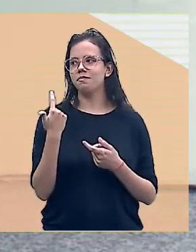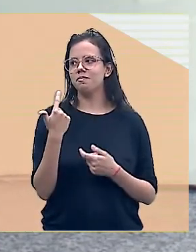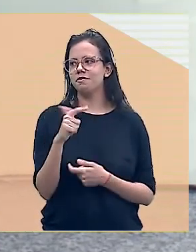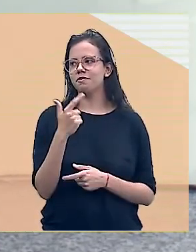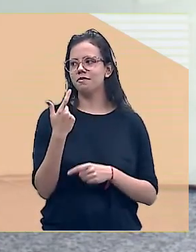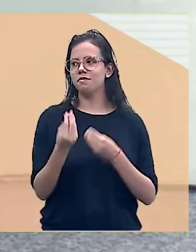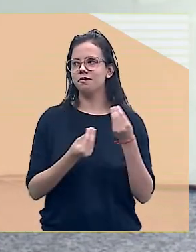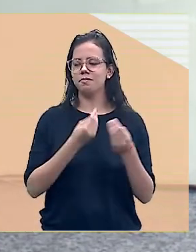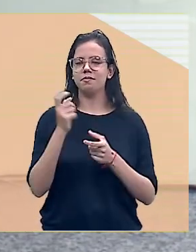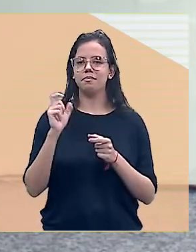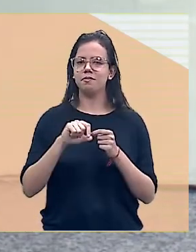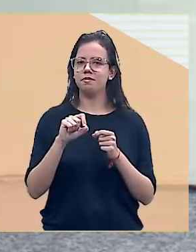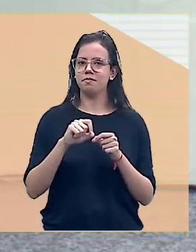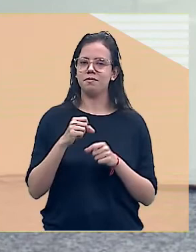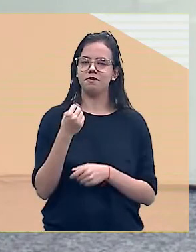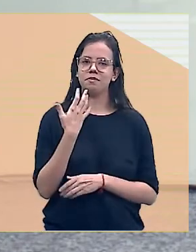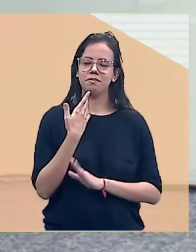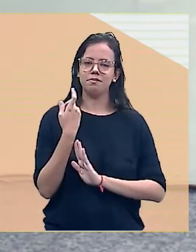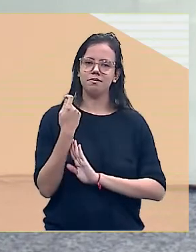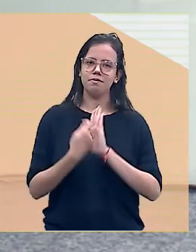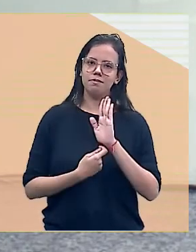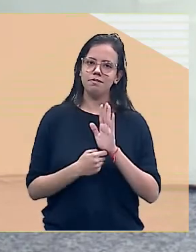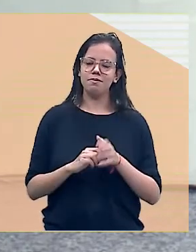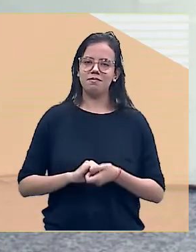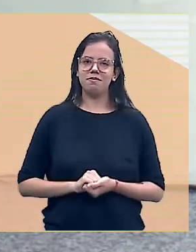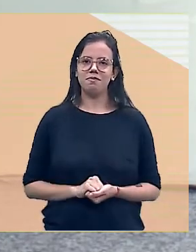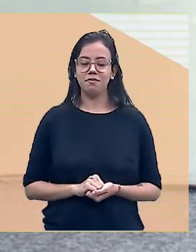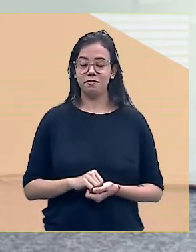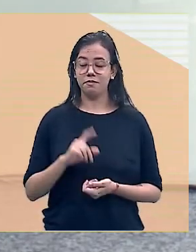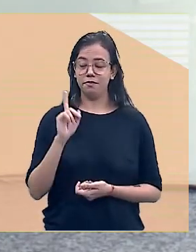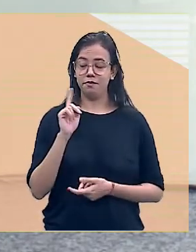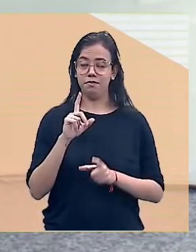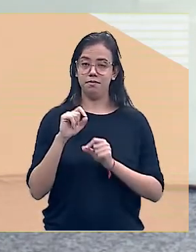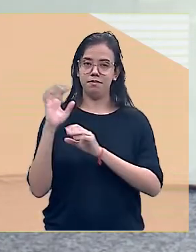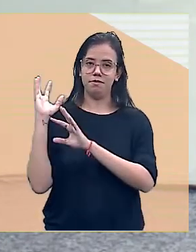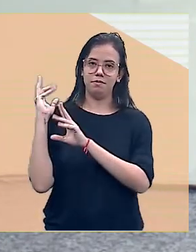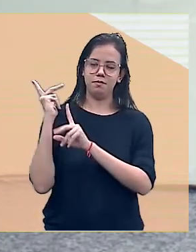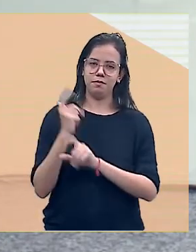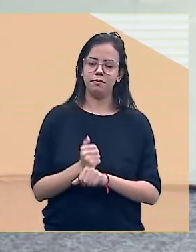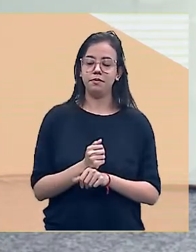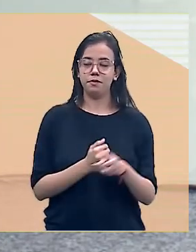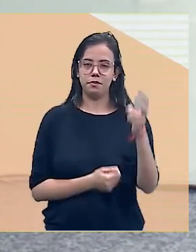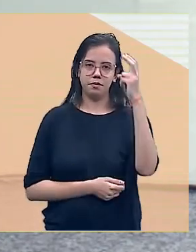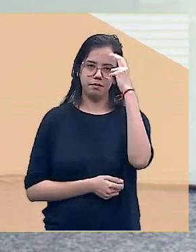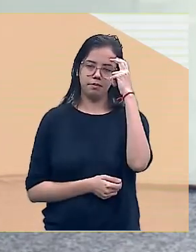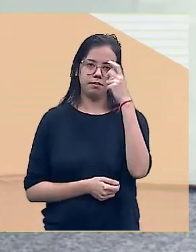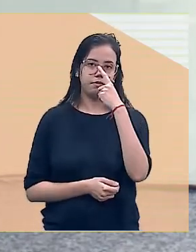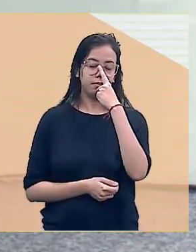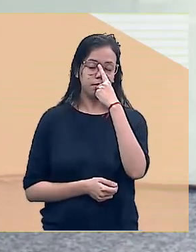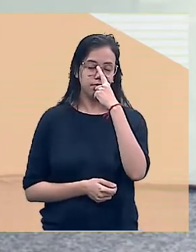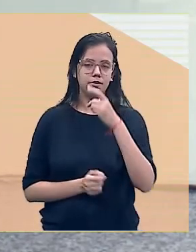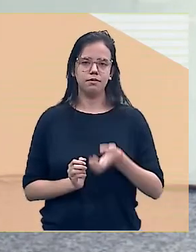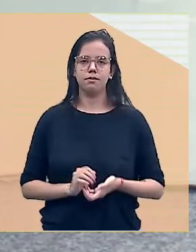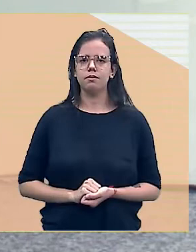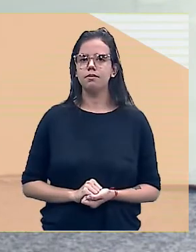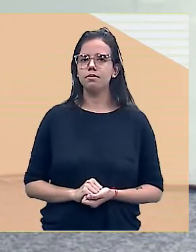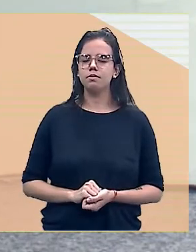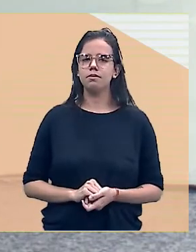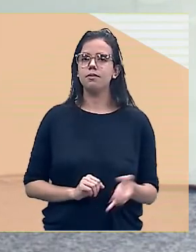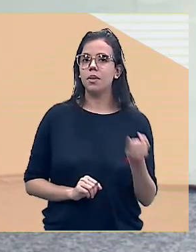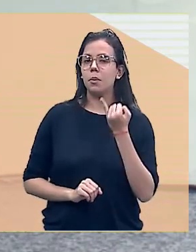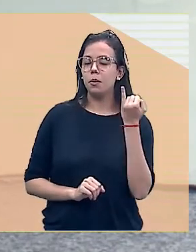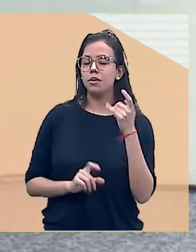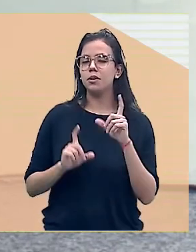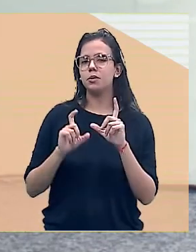uma boa redação Tá bom eu que nós chamamos de bagagem a bagagem cultural para isso é importante que